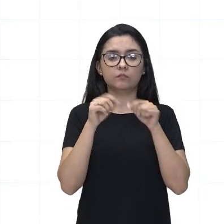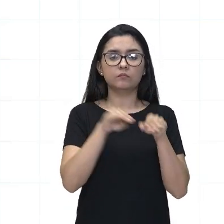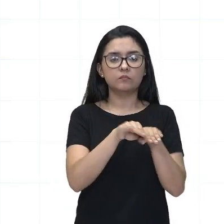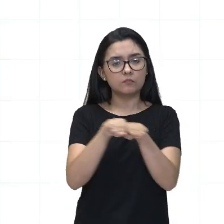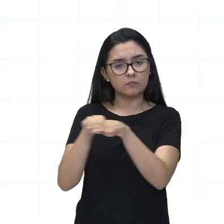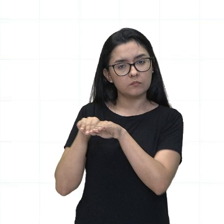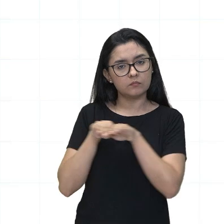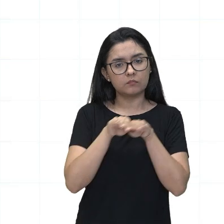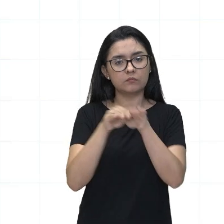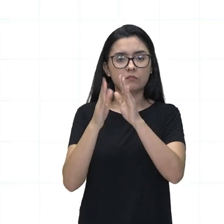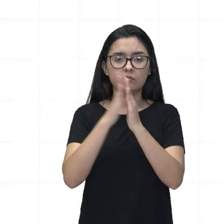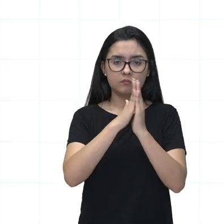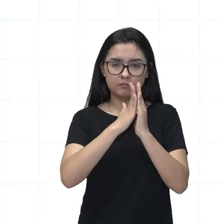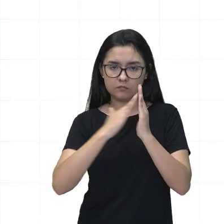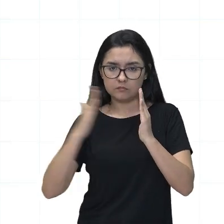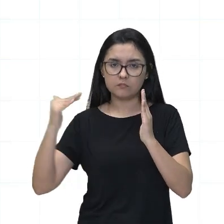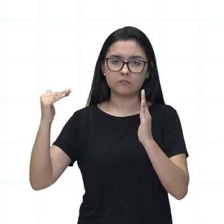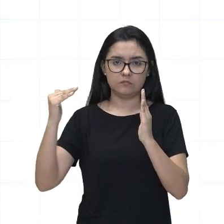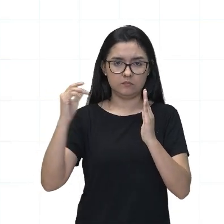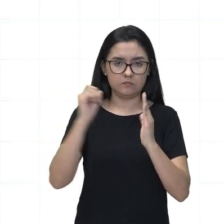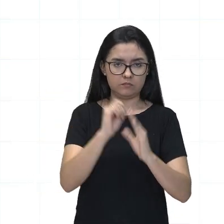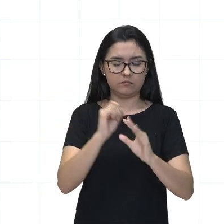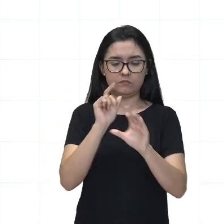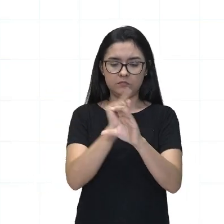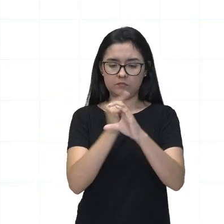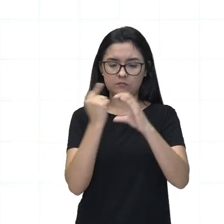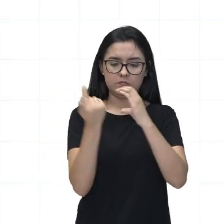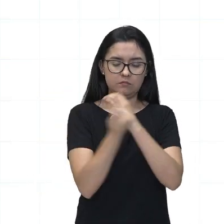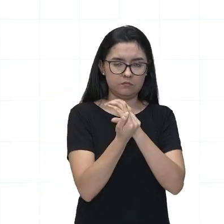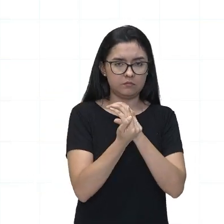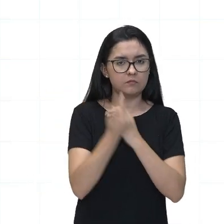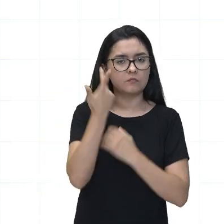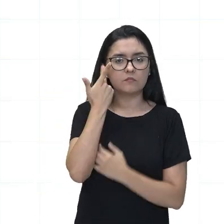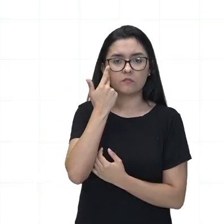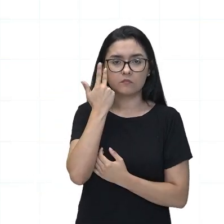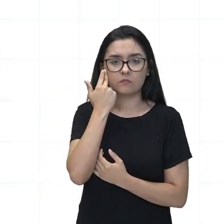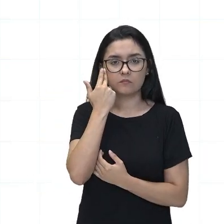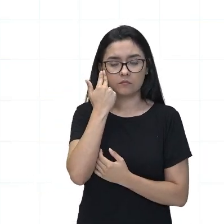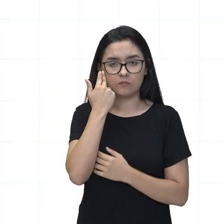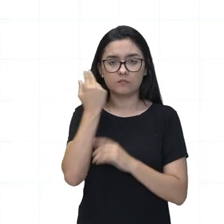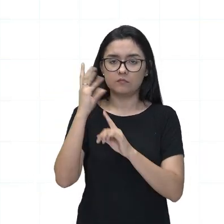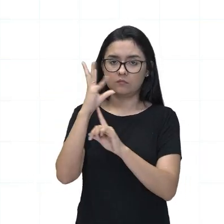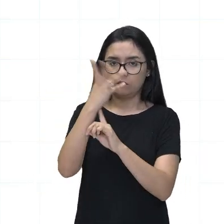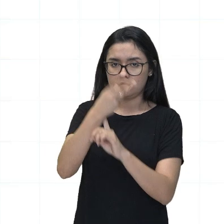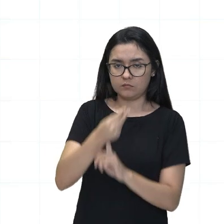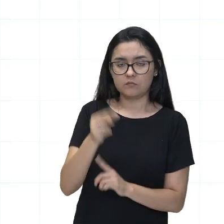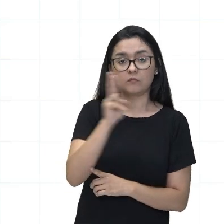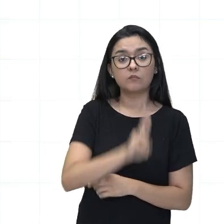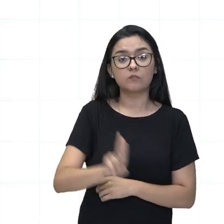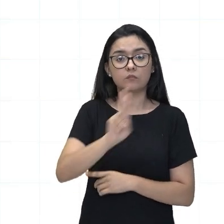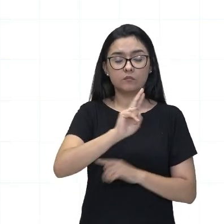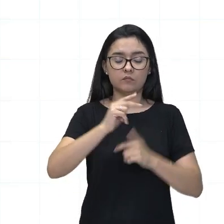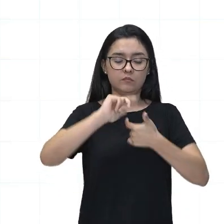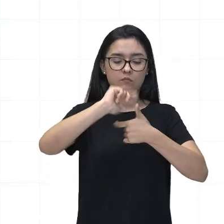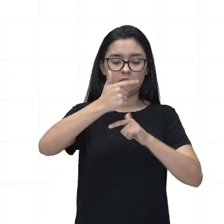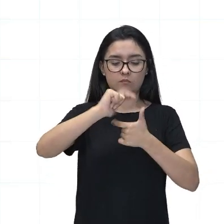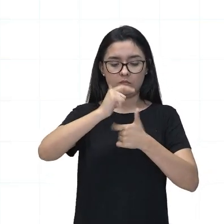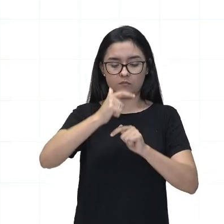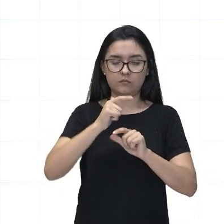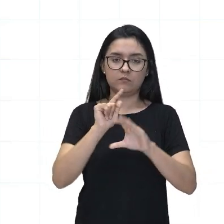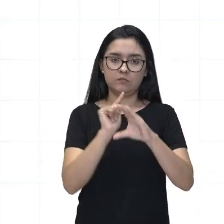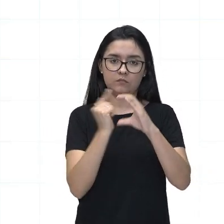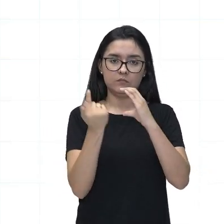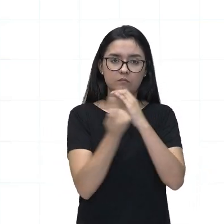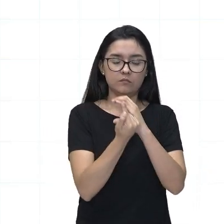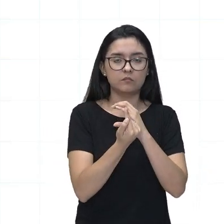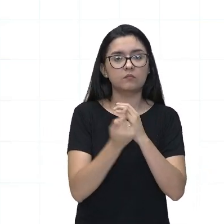em formato de formas geométricas. É comum os artistas utilizarem a geometria como meio de